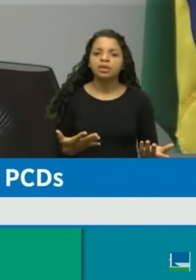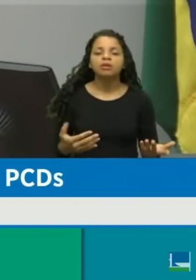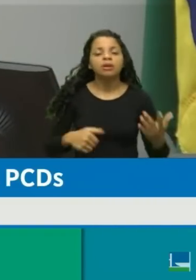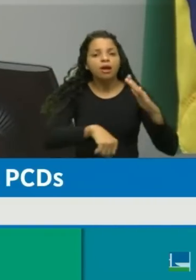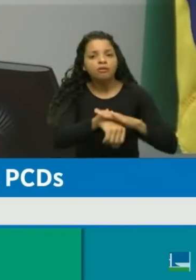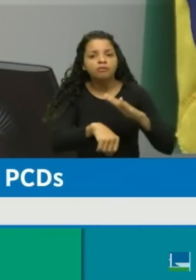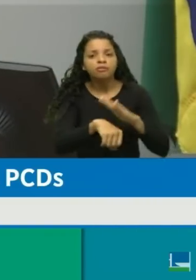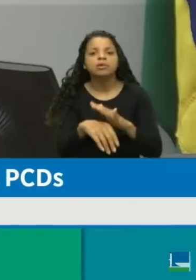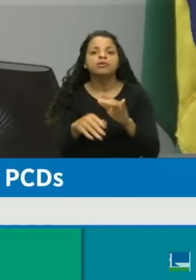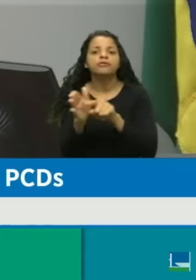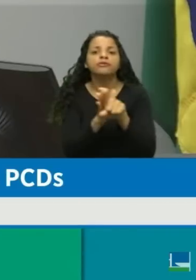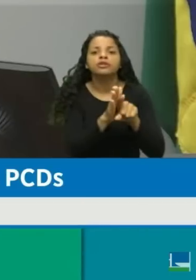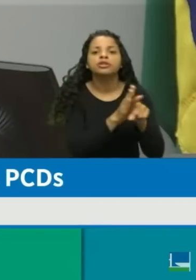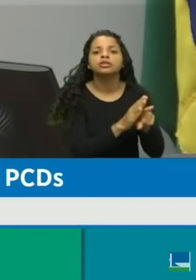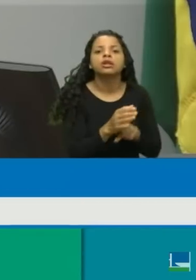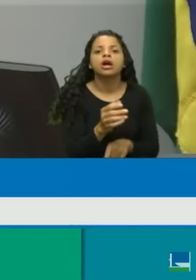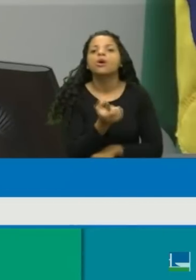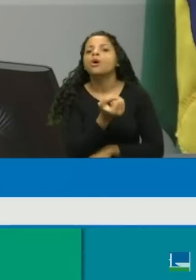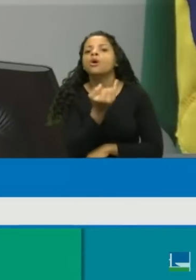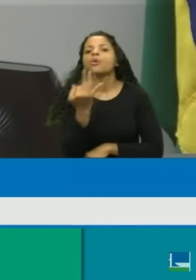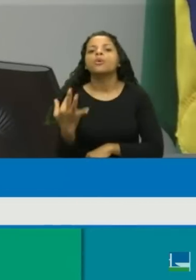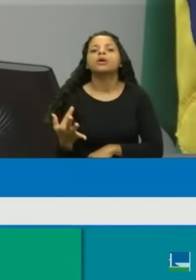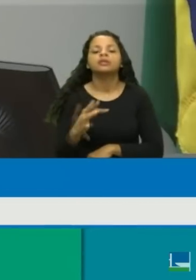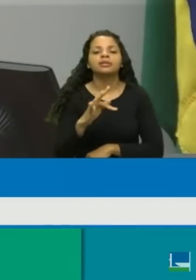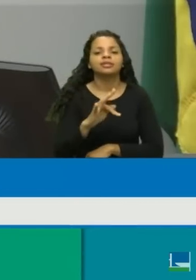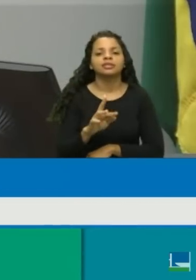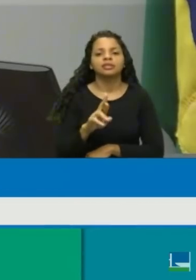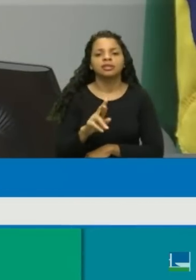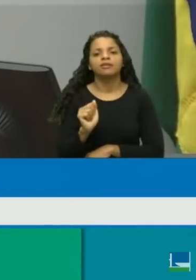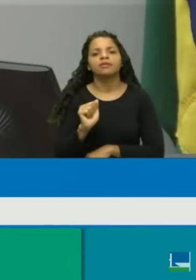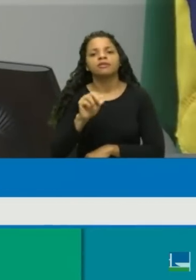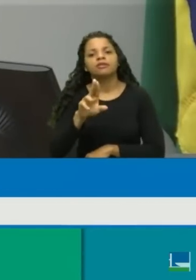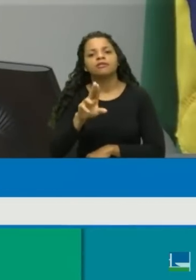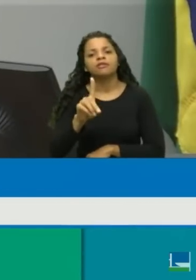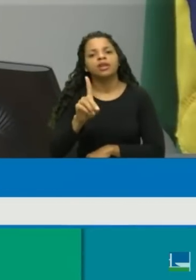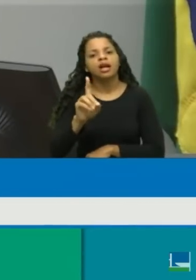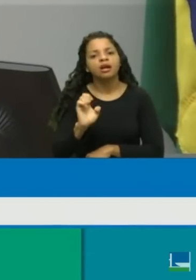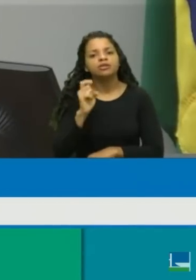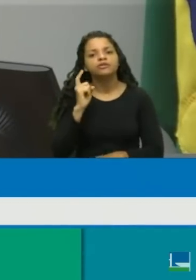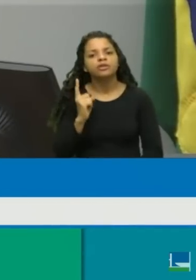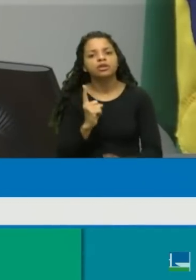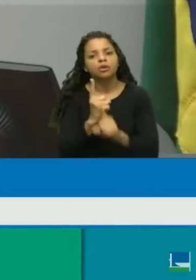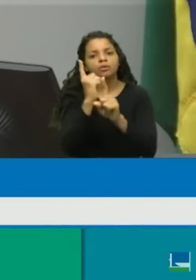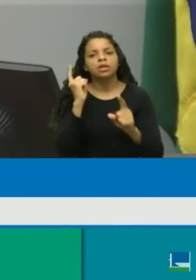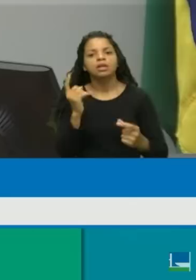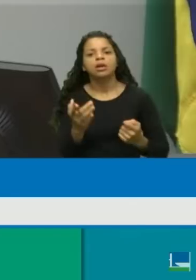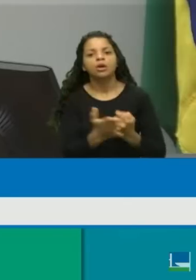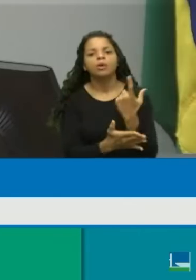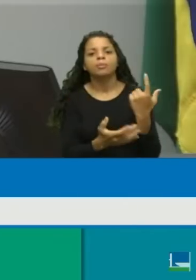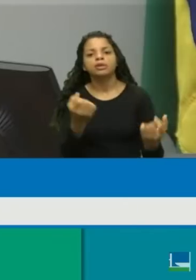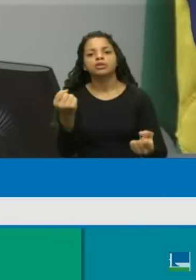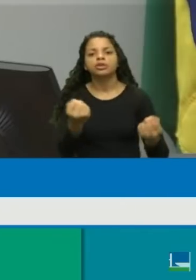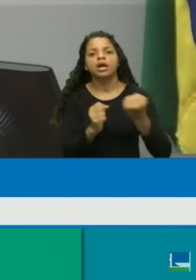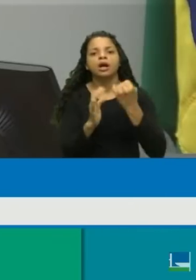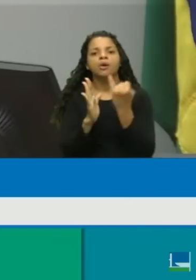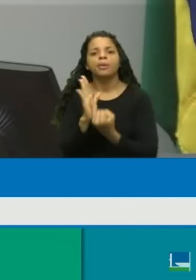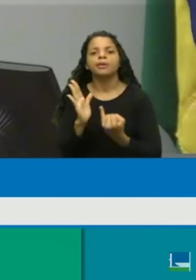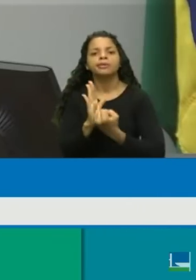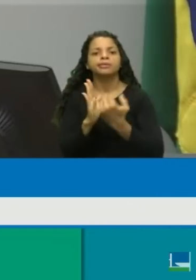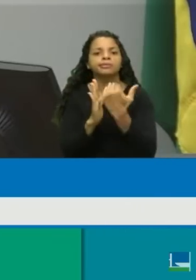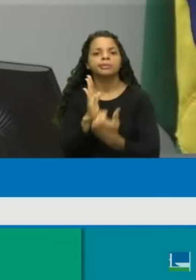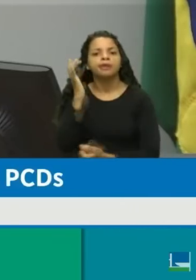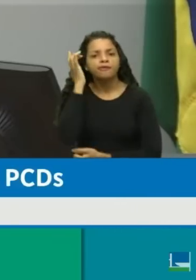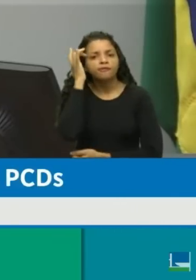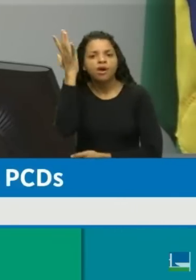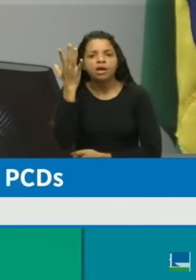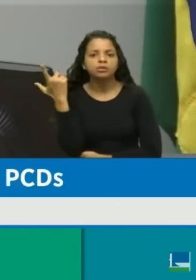foram encontradas nos últimos 5 anos na aquisição de veículos por pessoas com deficiência? É muito fácil. Agora,